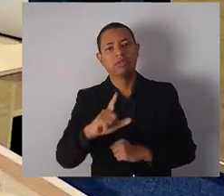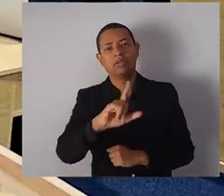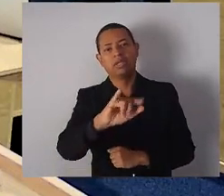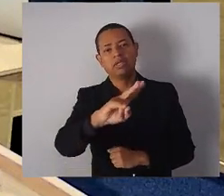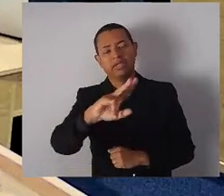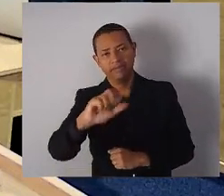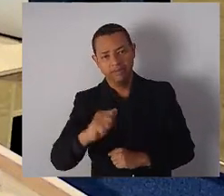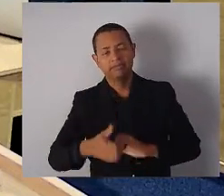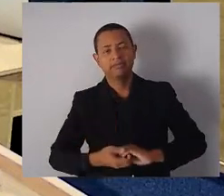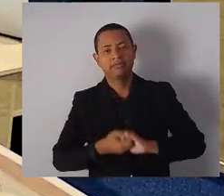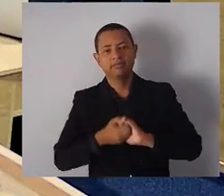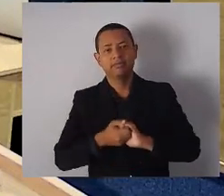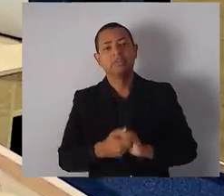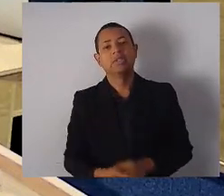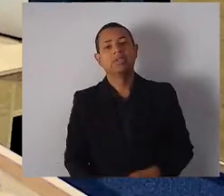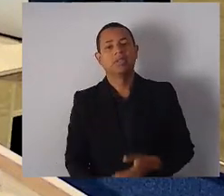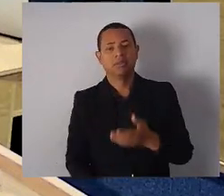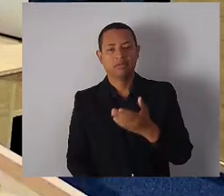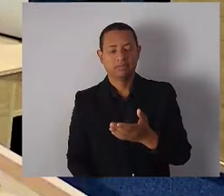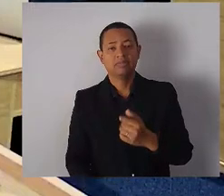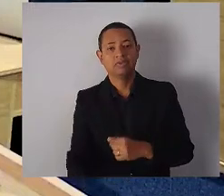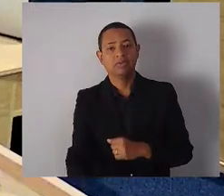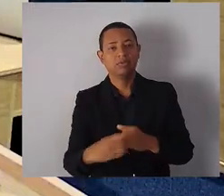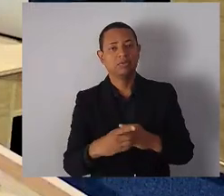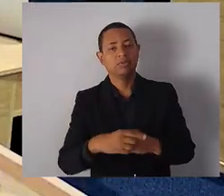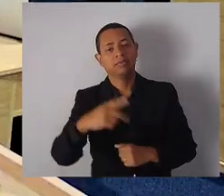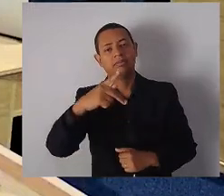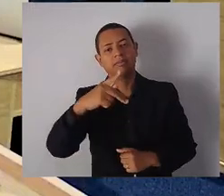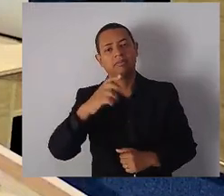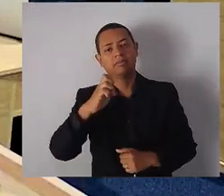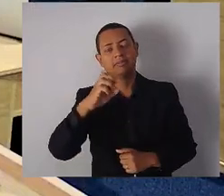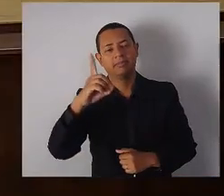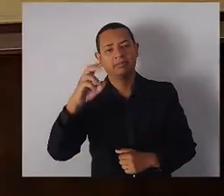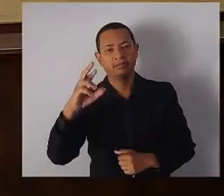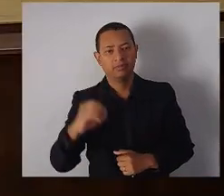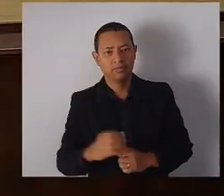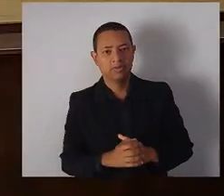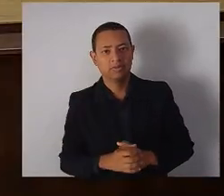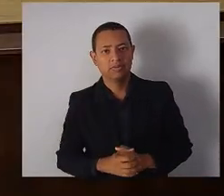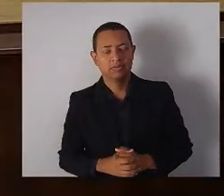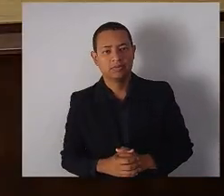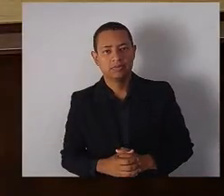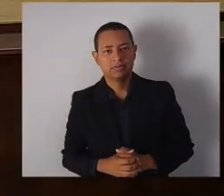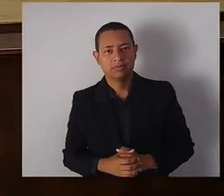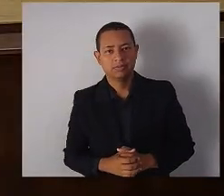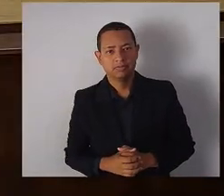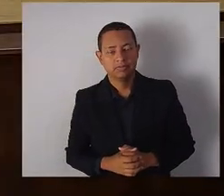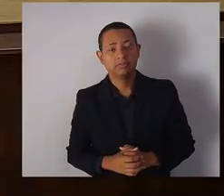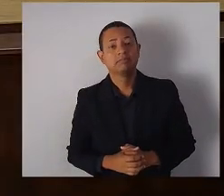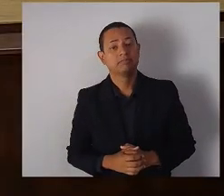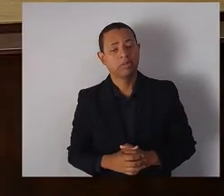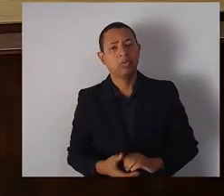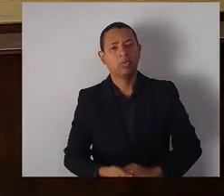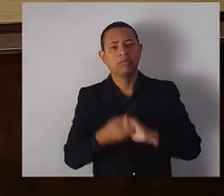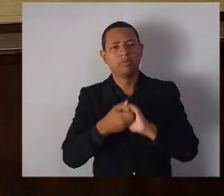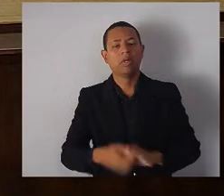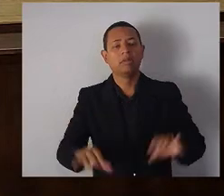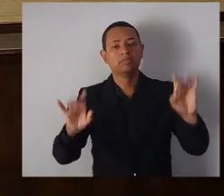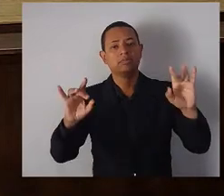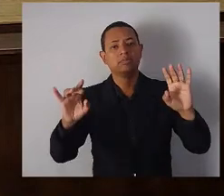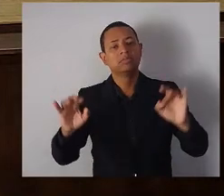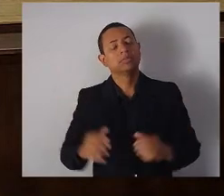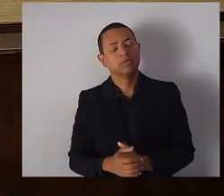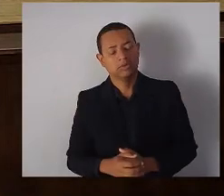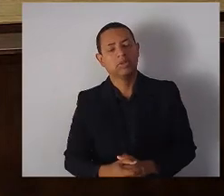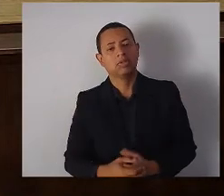Souza, doutor Pedro Bruno, nosso diretor-geral, um cumprimento especial ao presidente da Câmara,